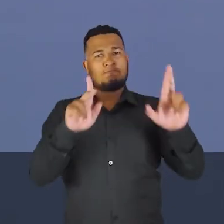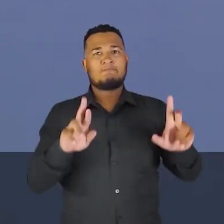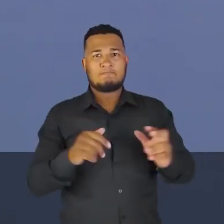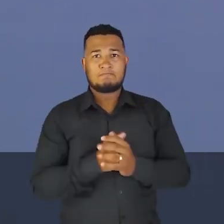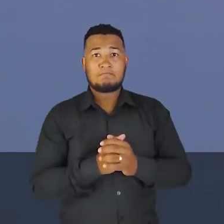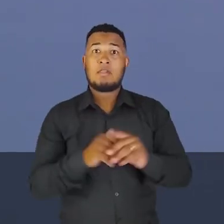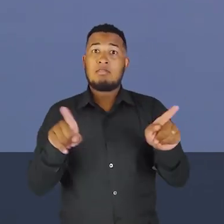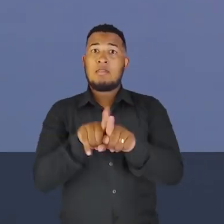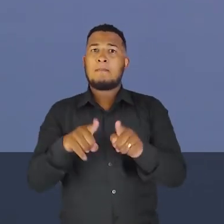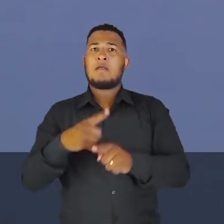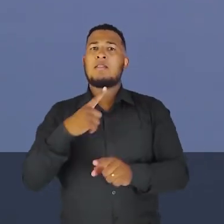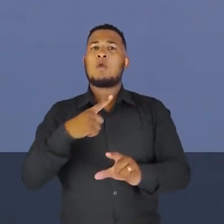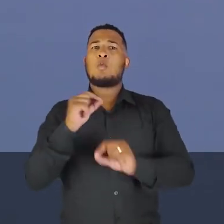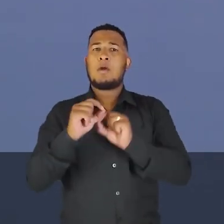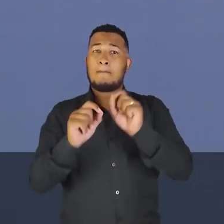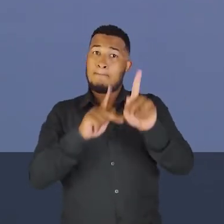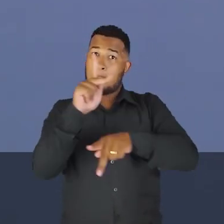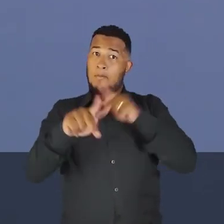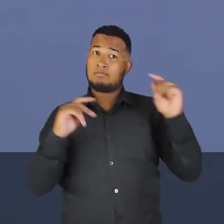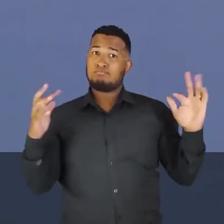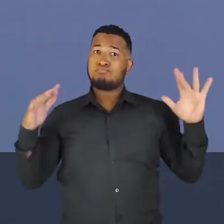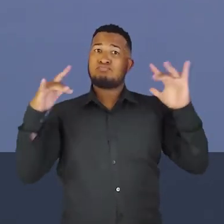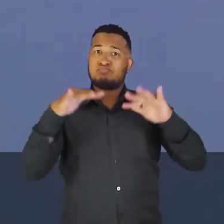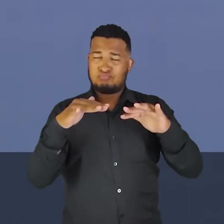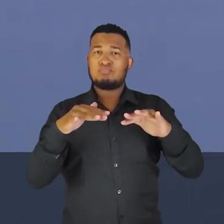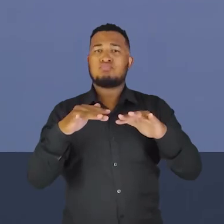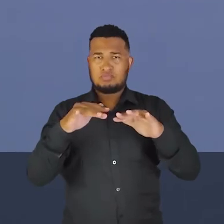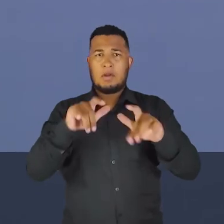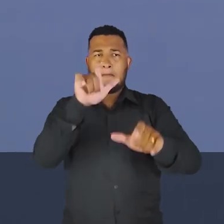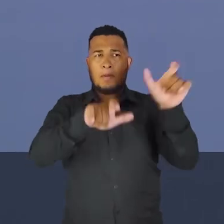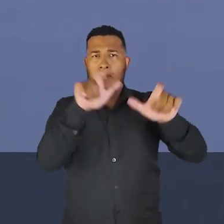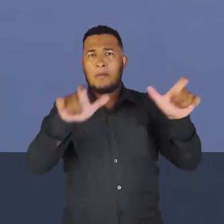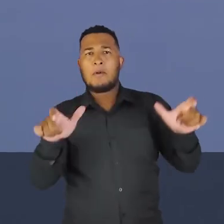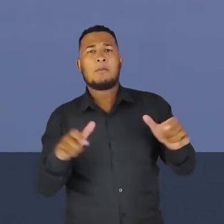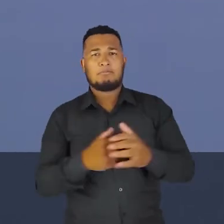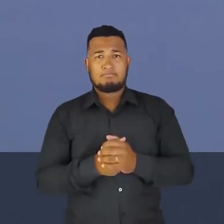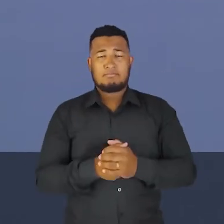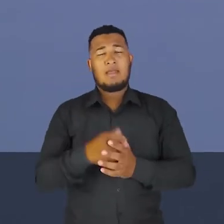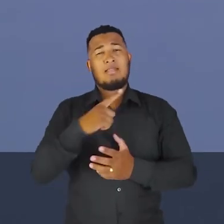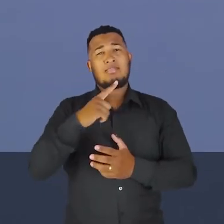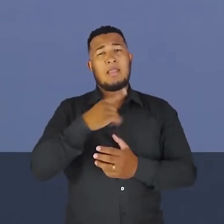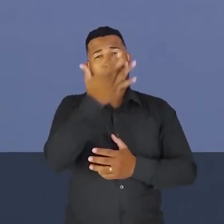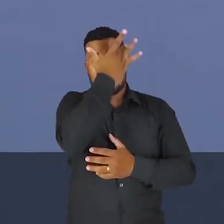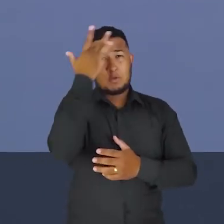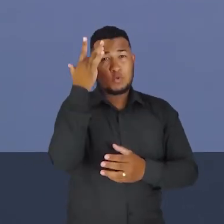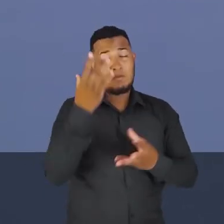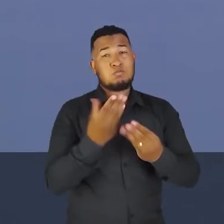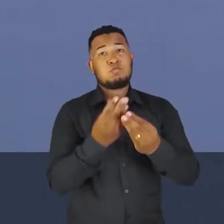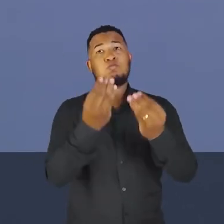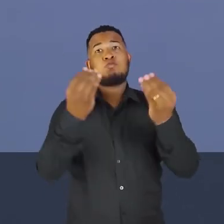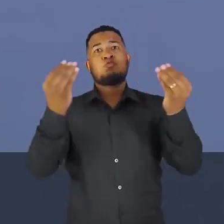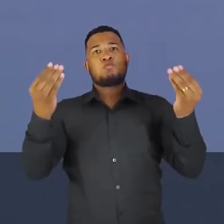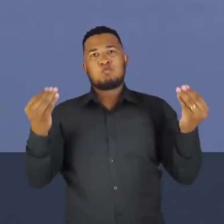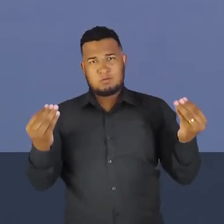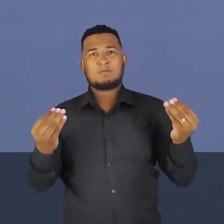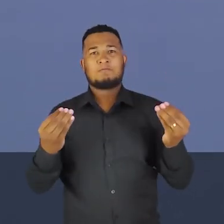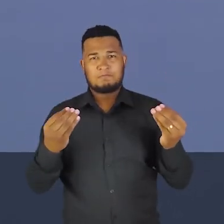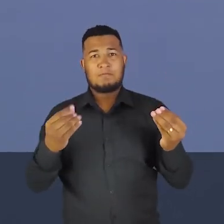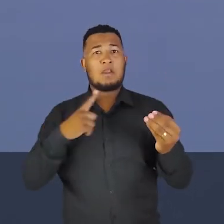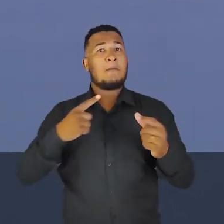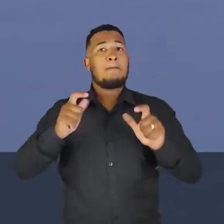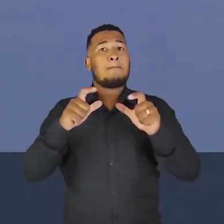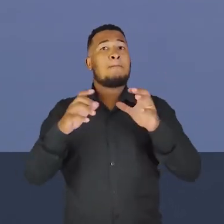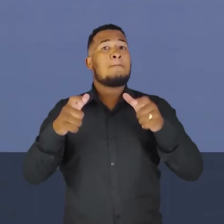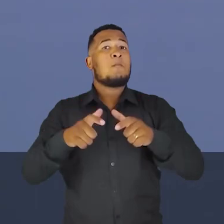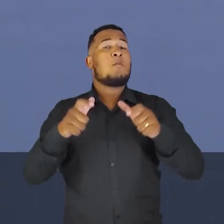a presença da população. Um grande quantitativo de população. Existem muitas pessoas, uma vasta parcela da população que